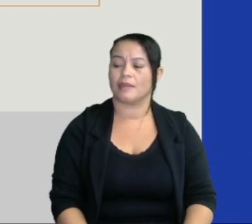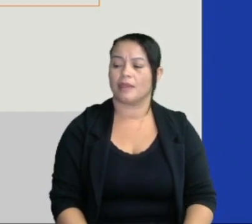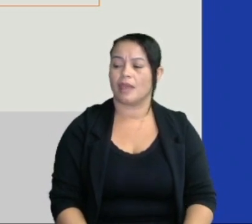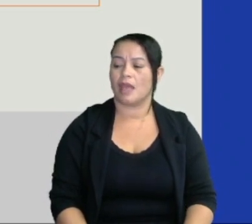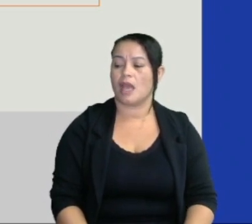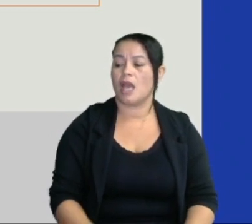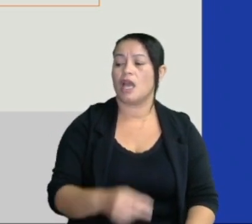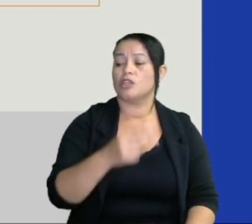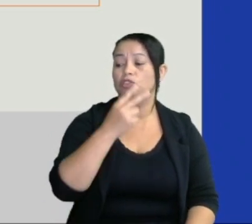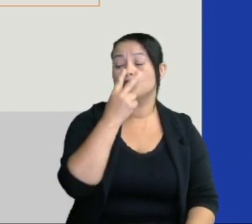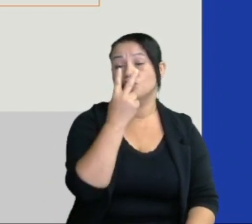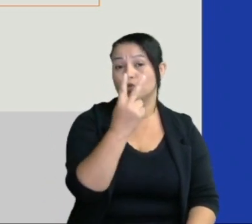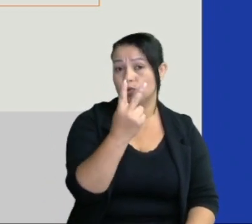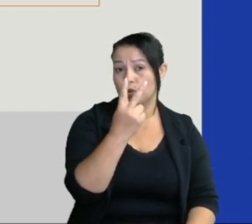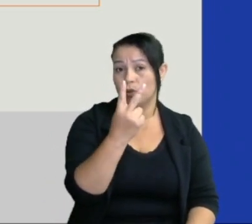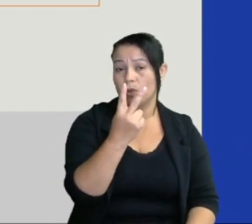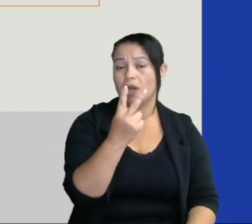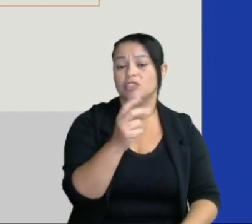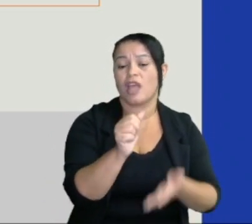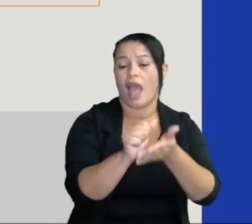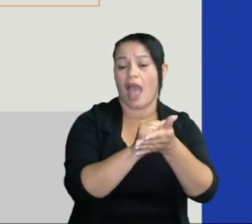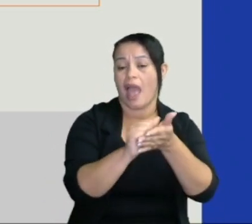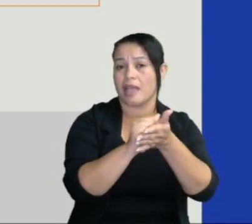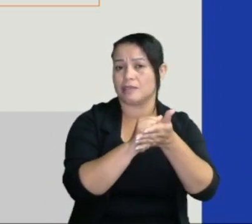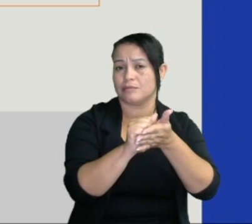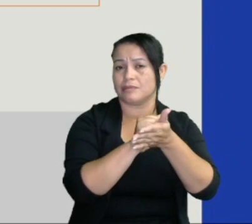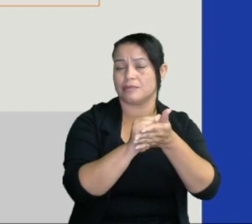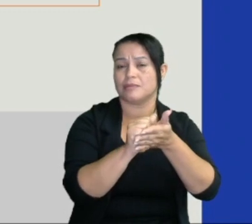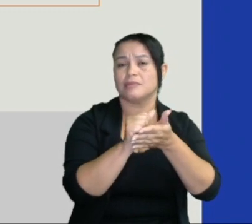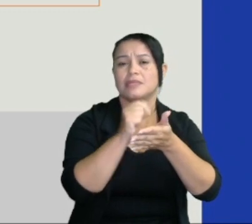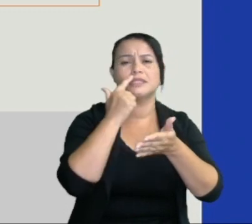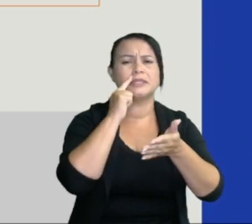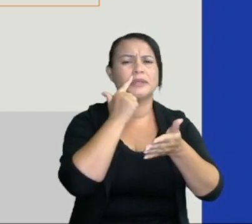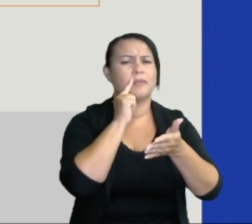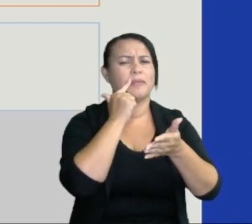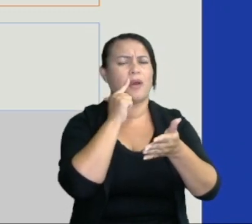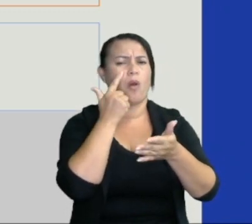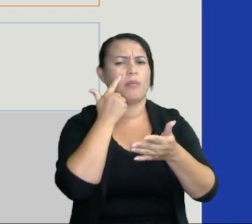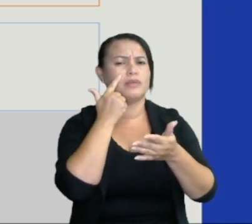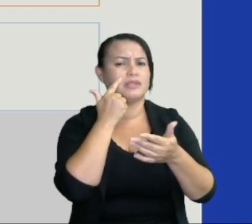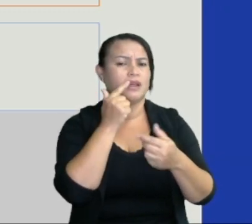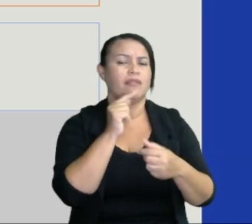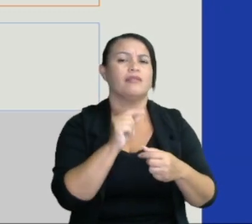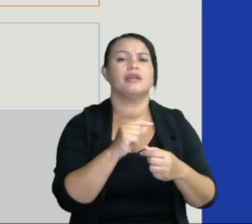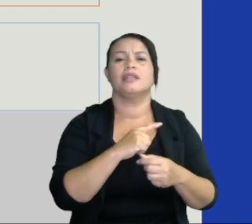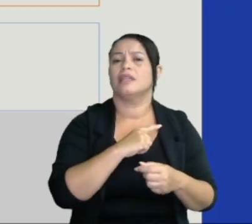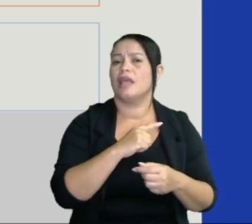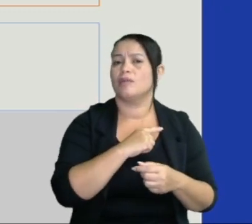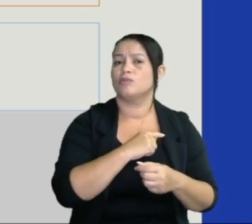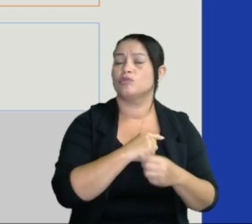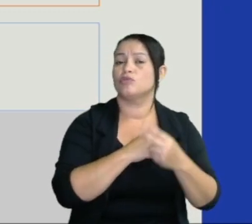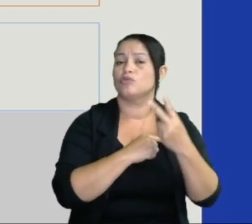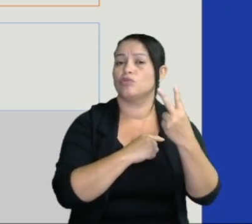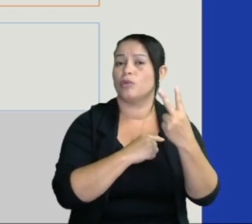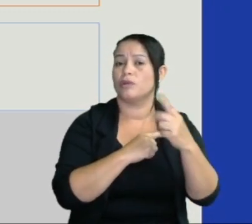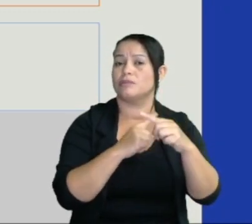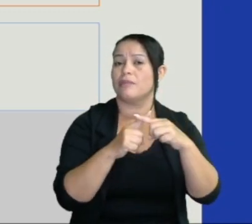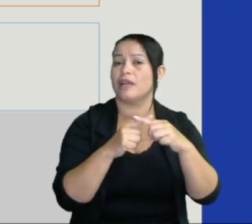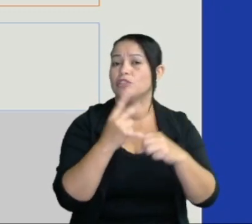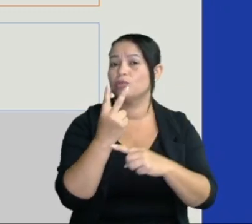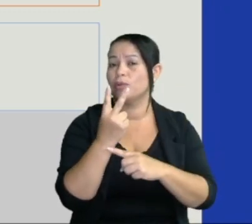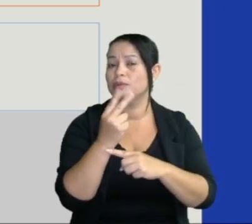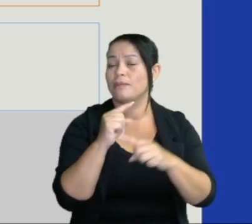2 raspas de limões. Fazendo a proporção, nós temos 2